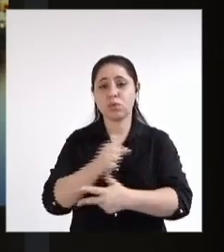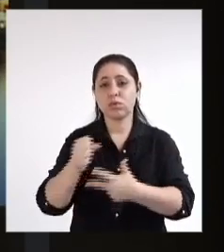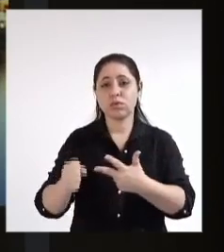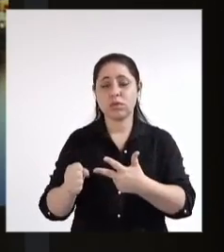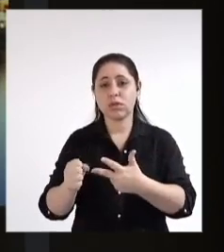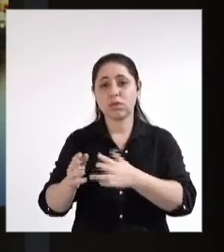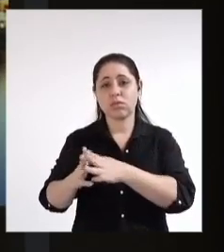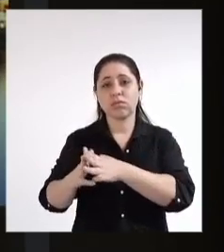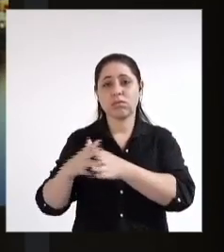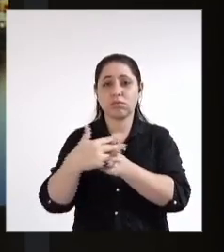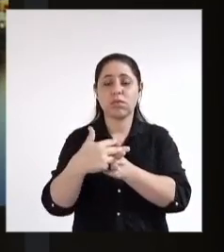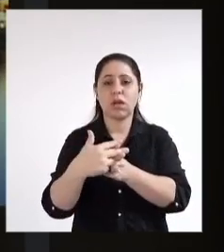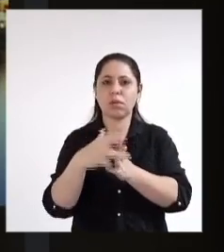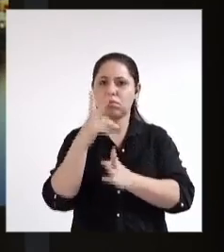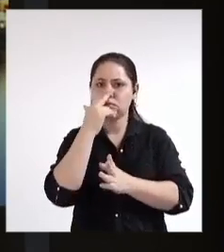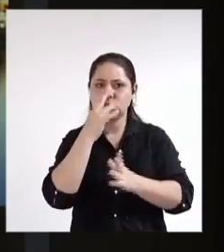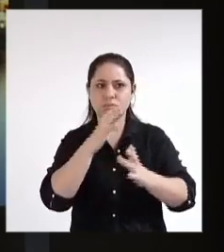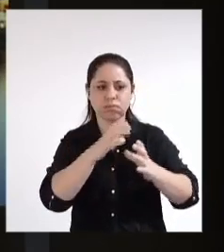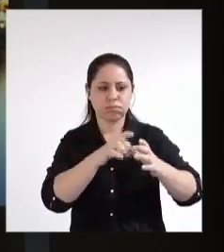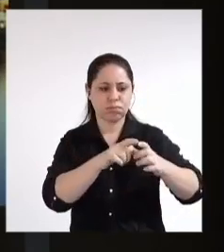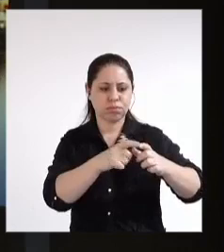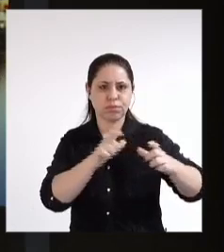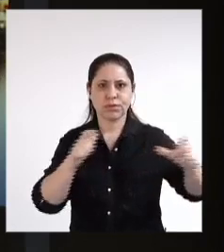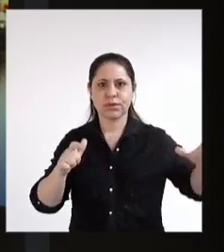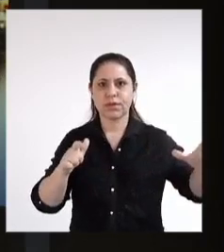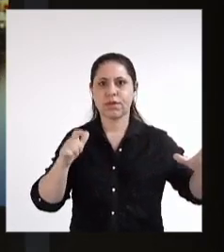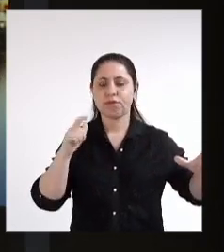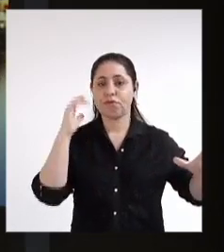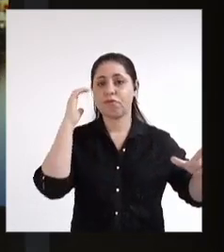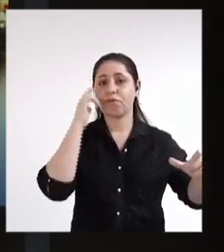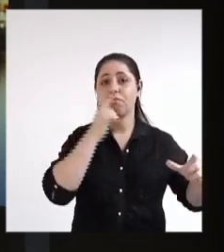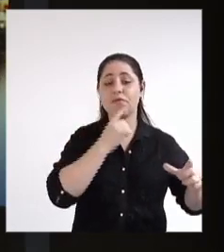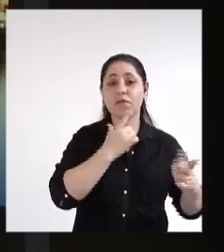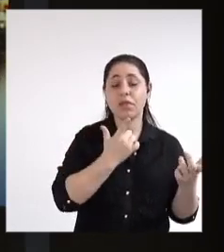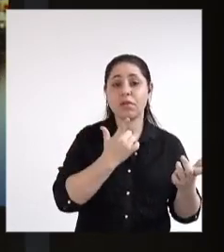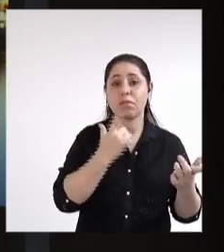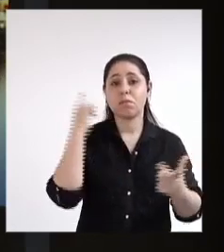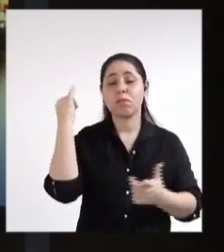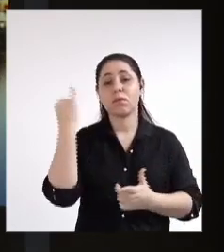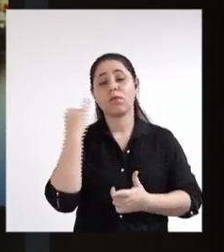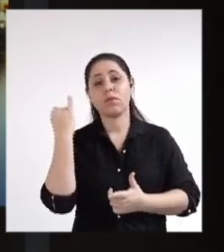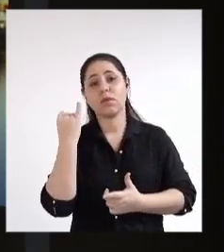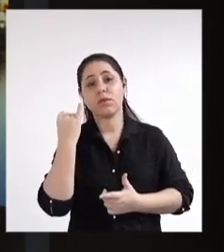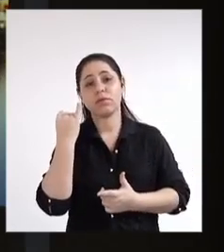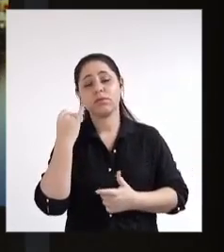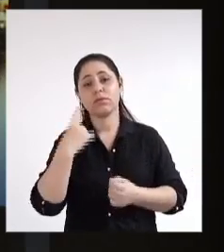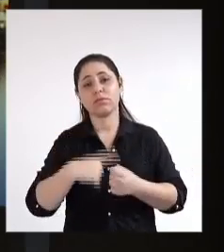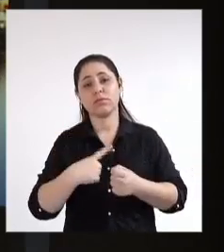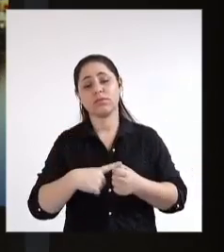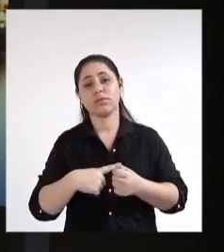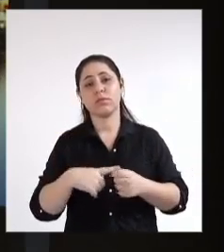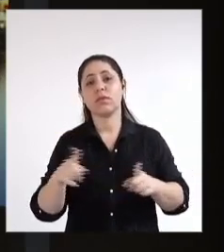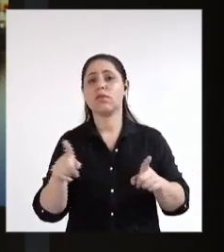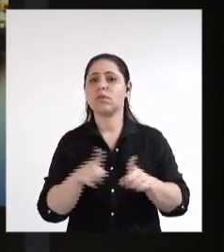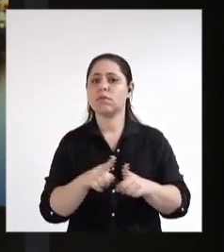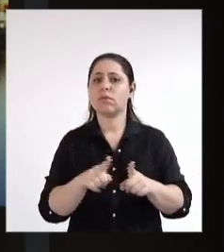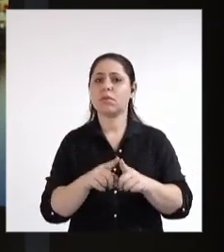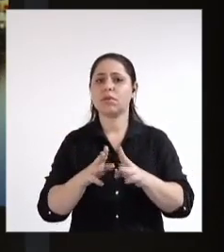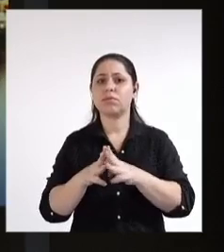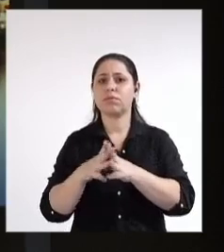do país a do próprio foi um grande complexo verde importante para a cidade e o pai das redes lan